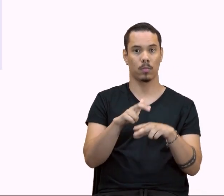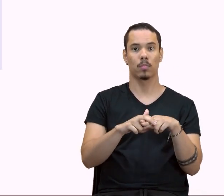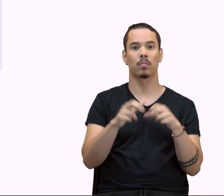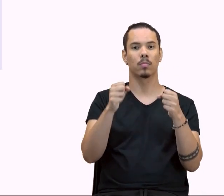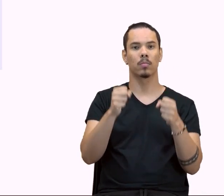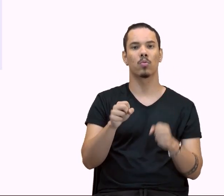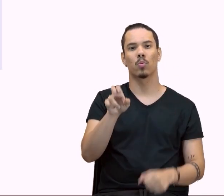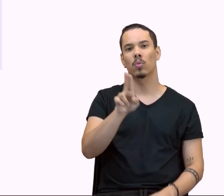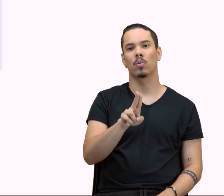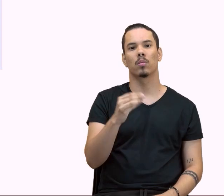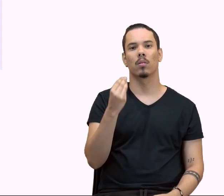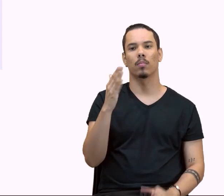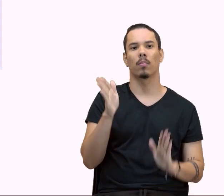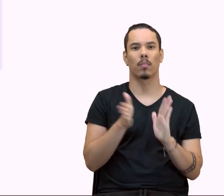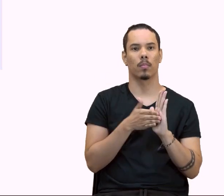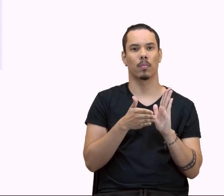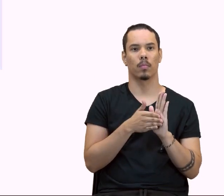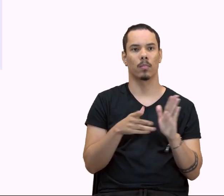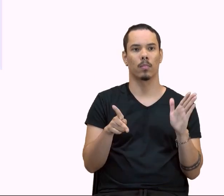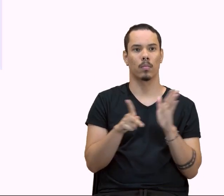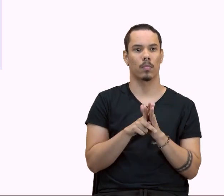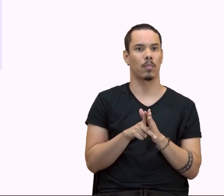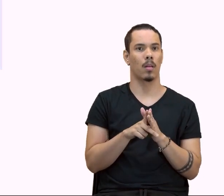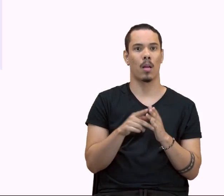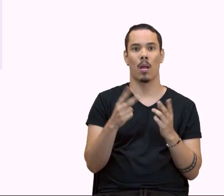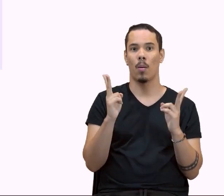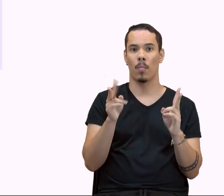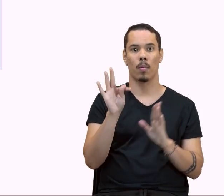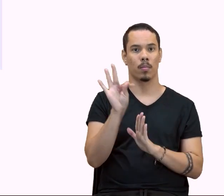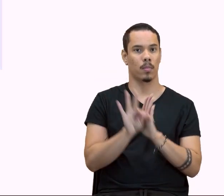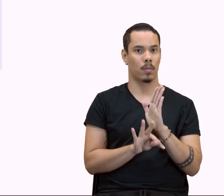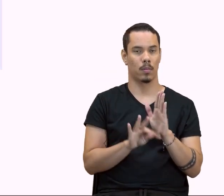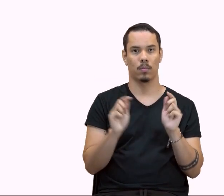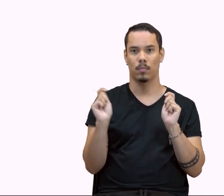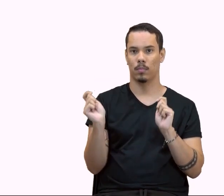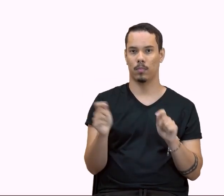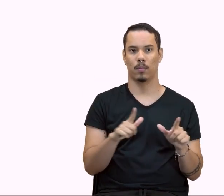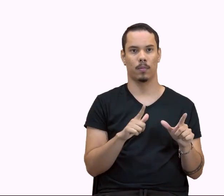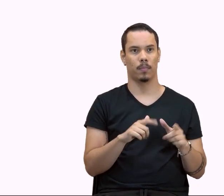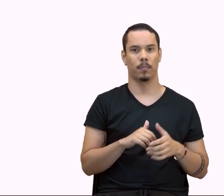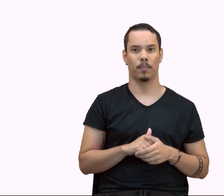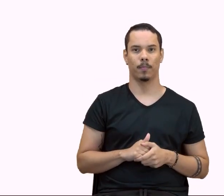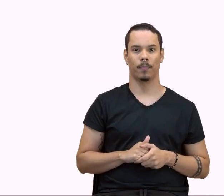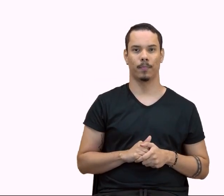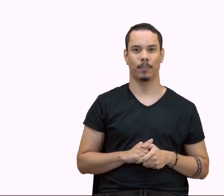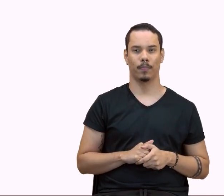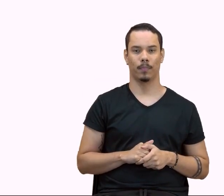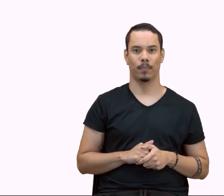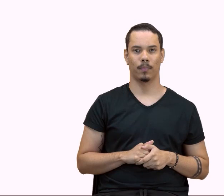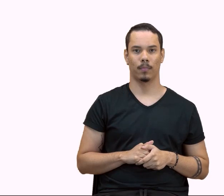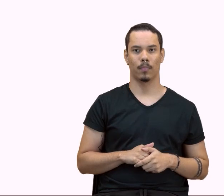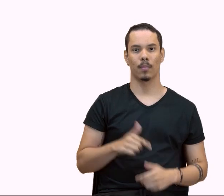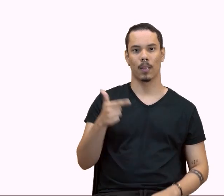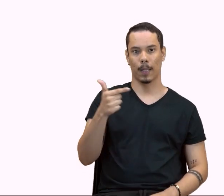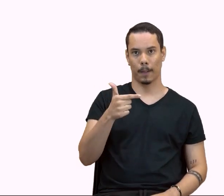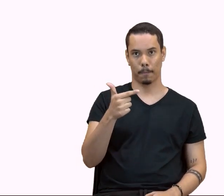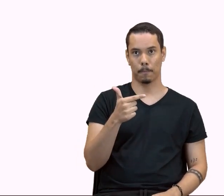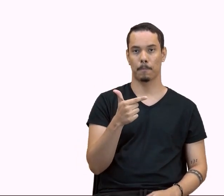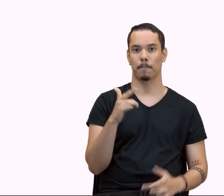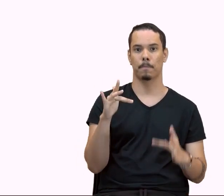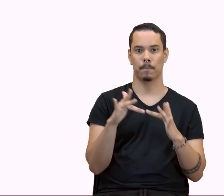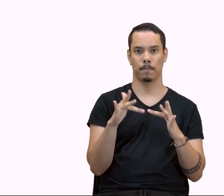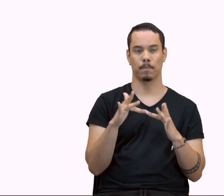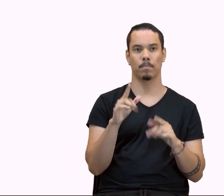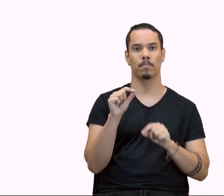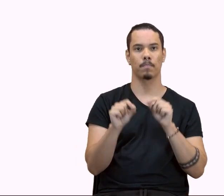para a proposição... Tá, é o mesmo texto. Pode pular isso aí que a gente já leu. Beleza. A segunda aproximação teve